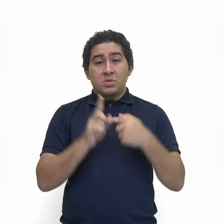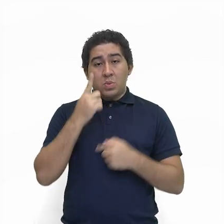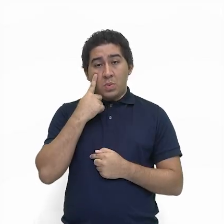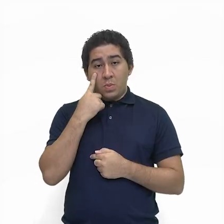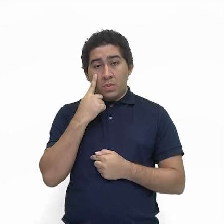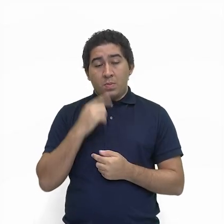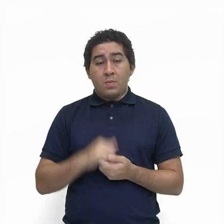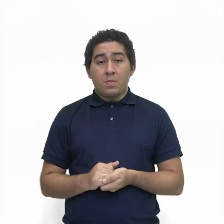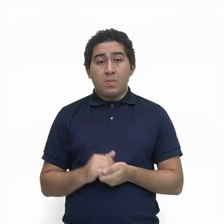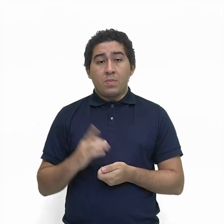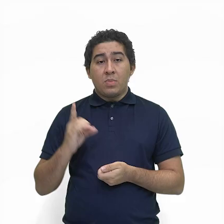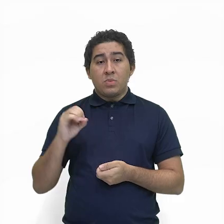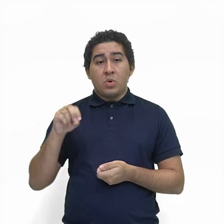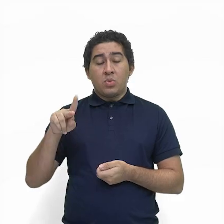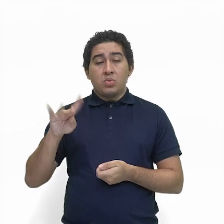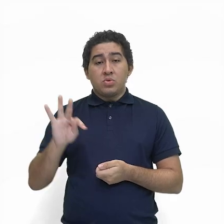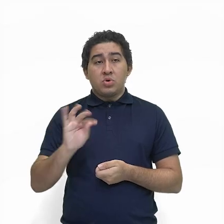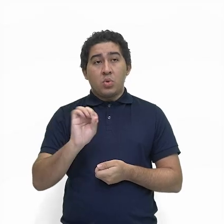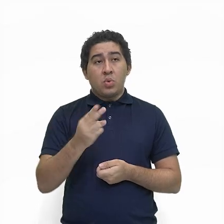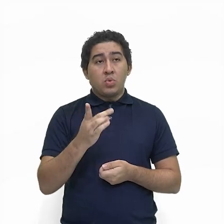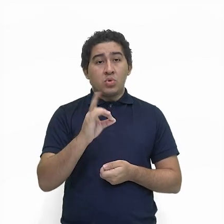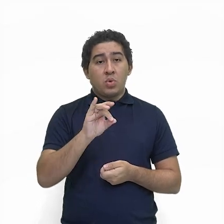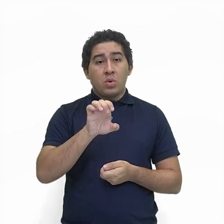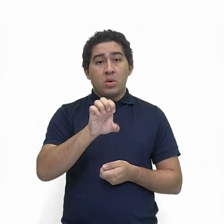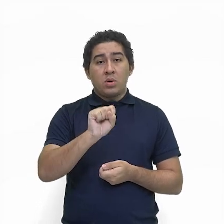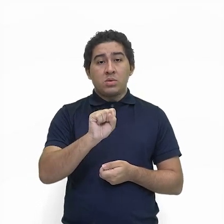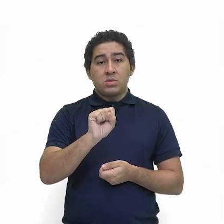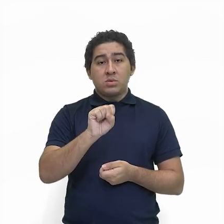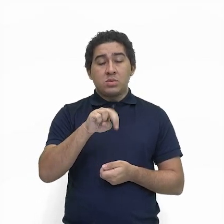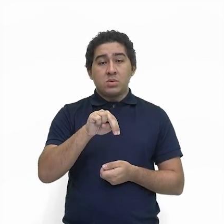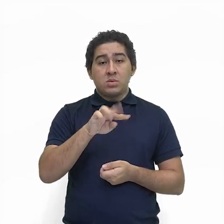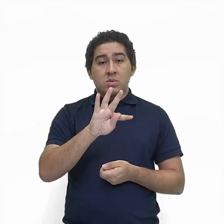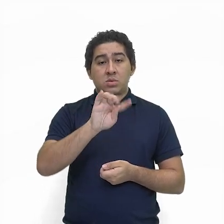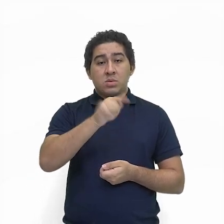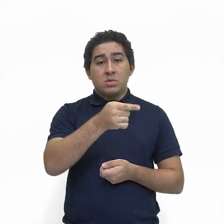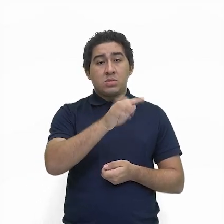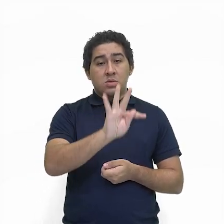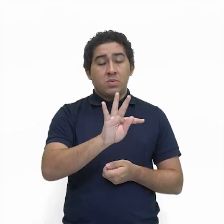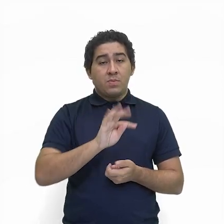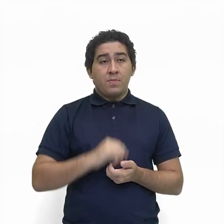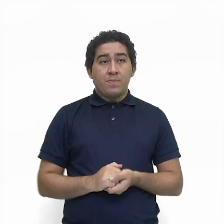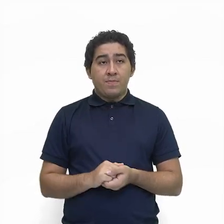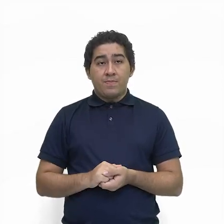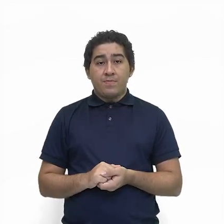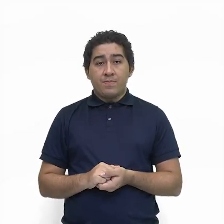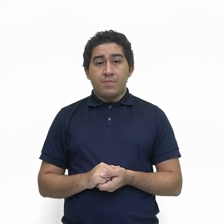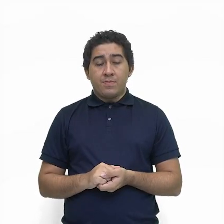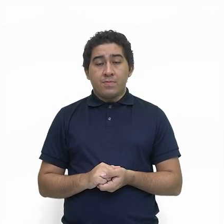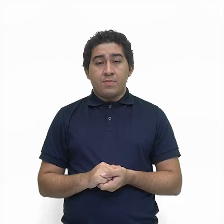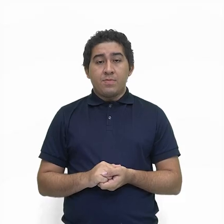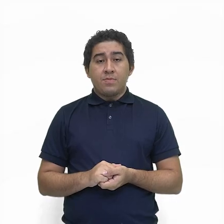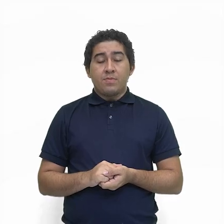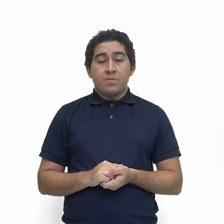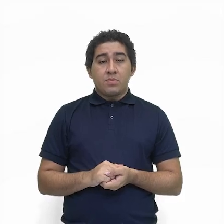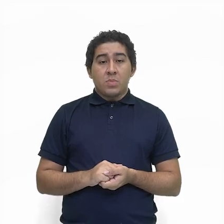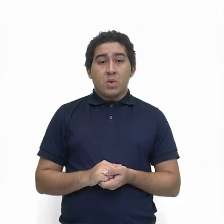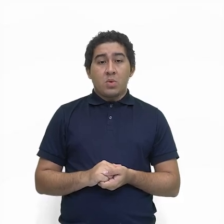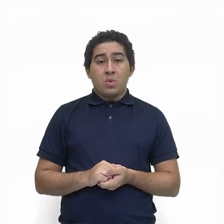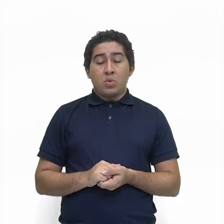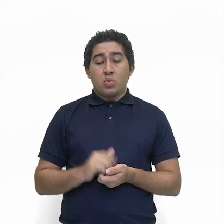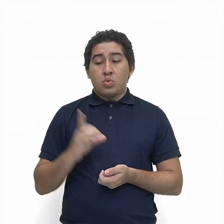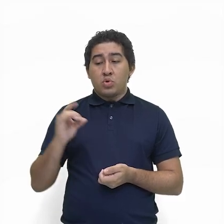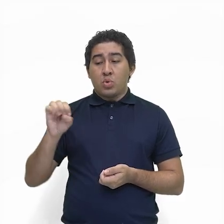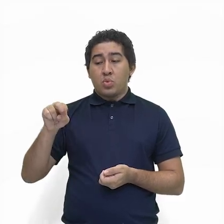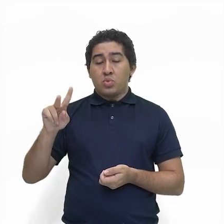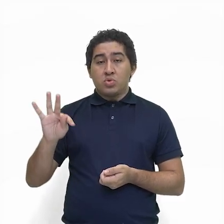só, o don't ou doesn't. O doesn't vai ser para he, she ou it.